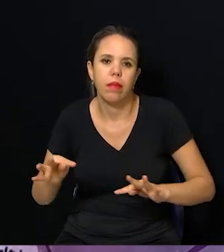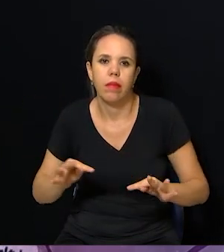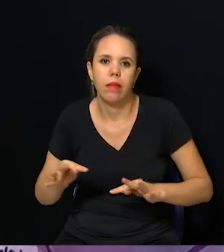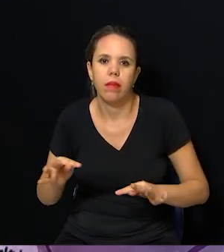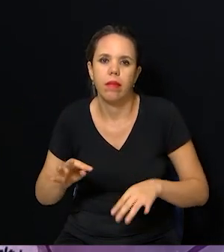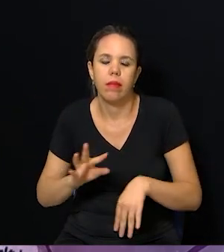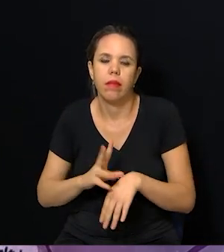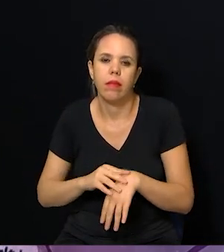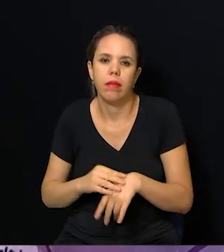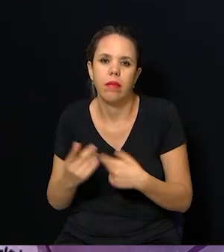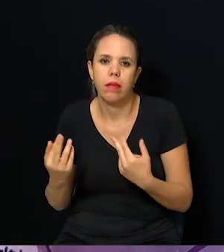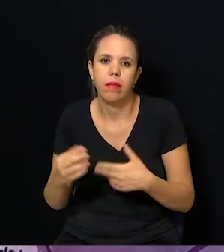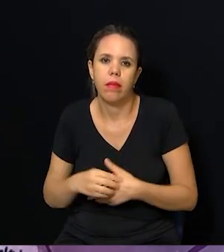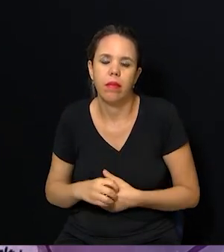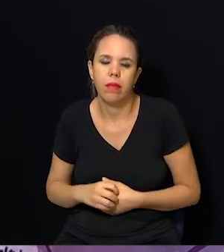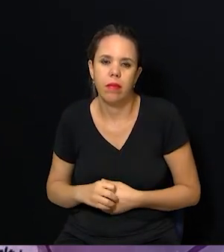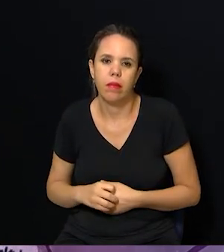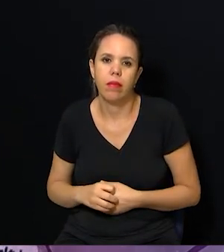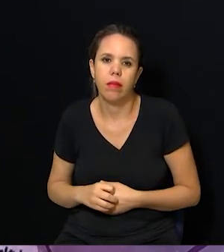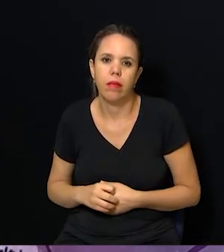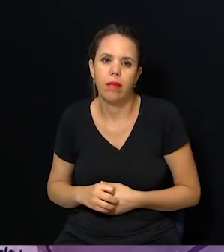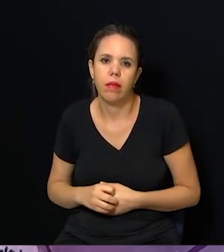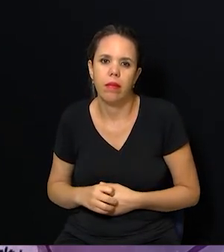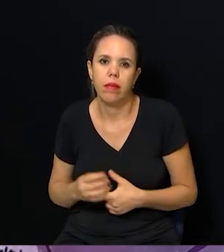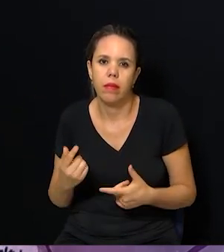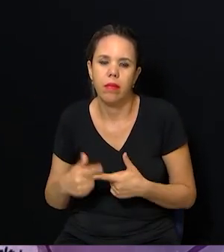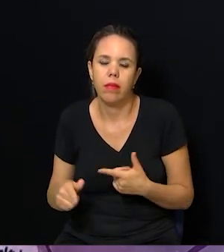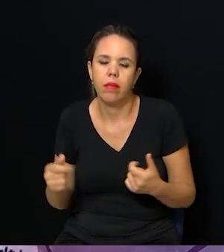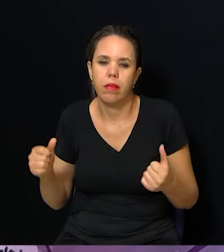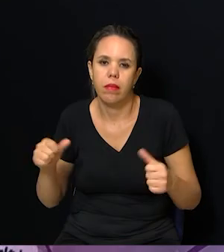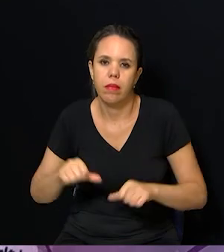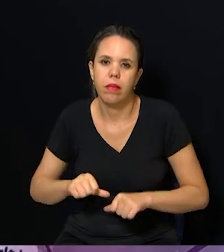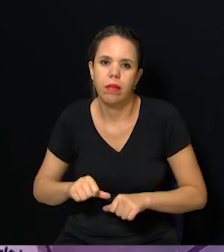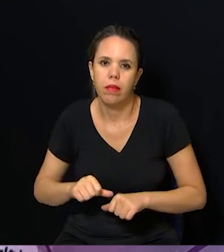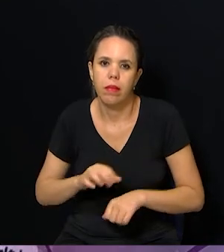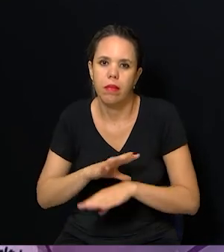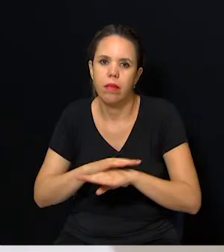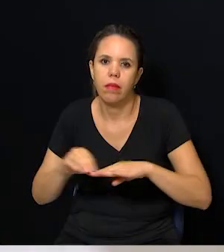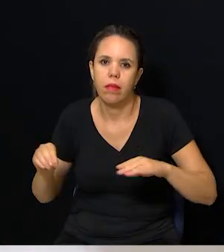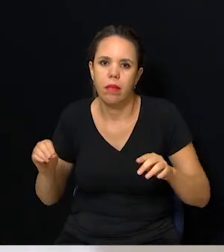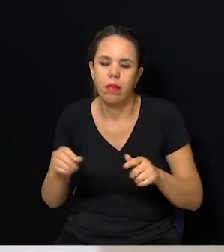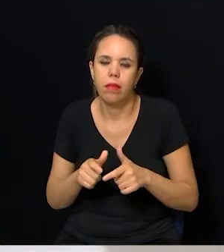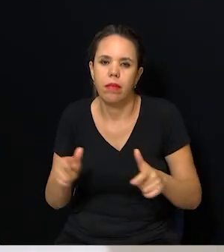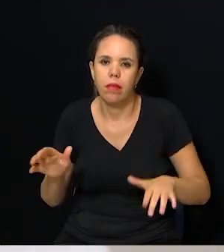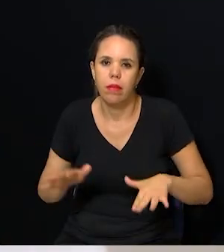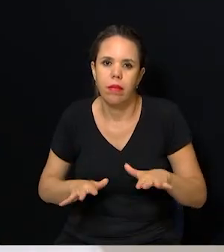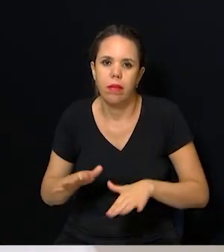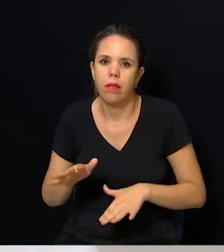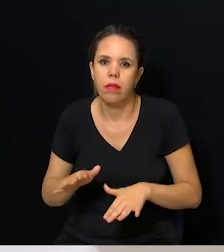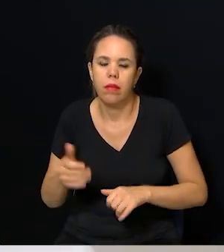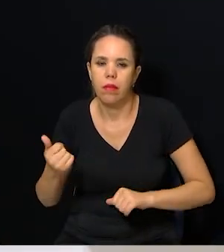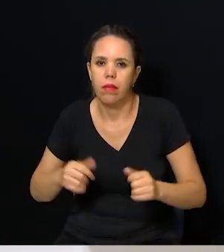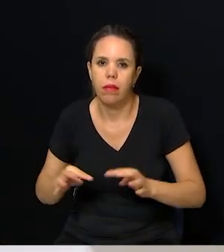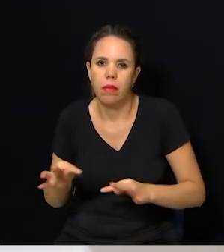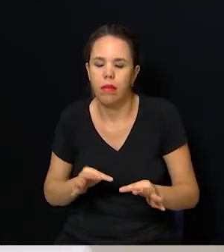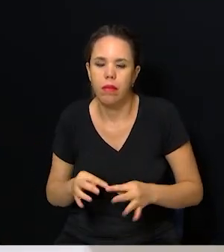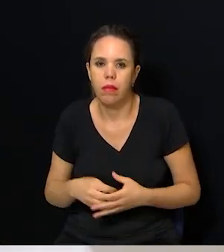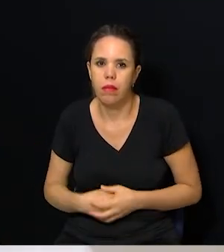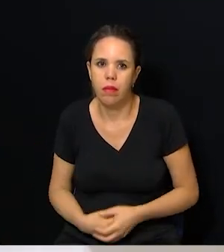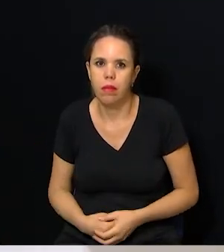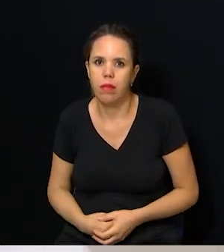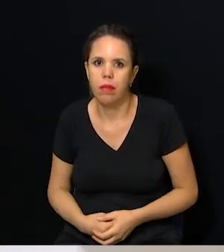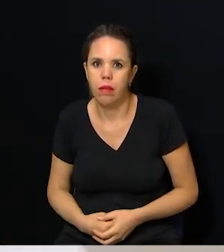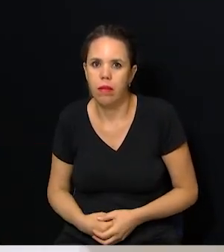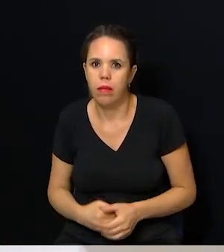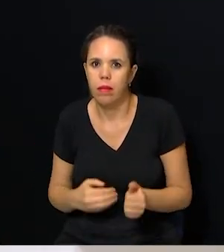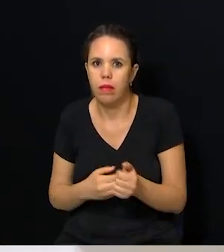uma patologia como essa, que pode ser desastrosa, mas que pode ser curada, na maioria das vezes, desde que o diagnóstico seja precoce.